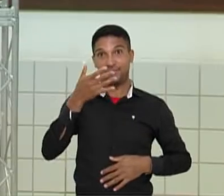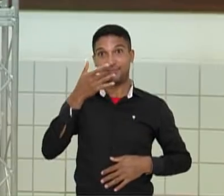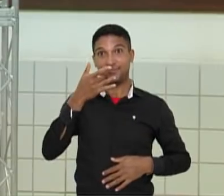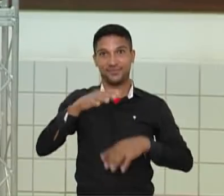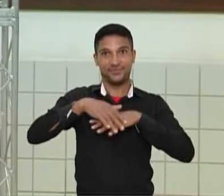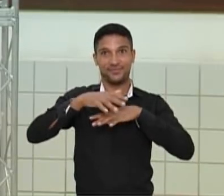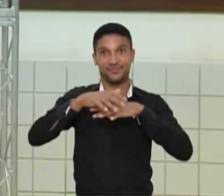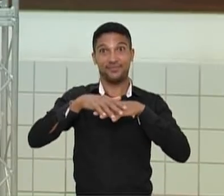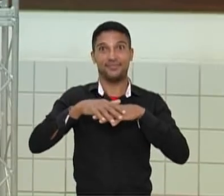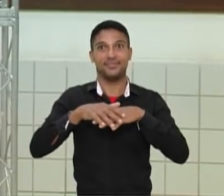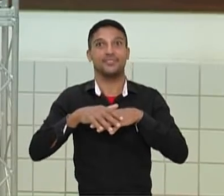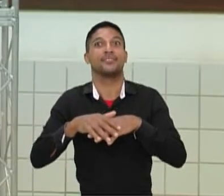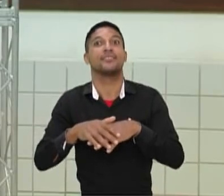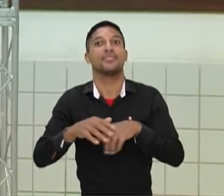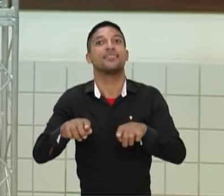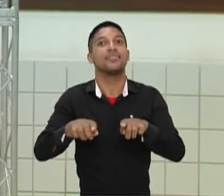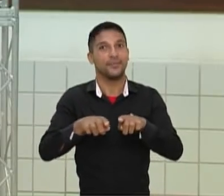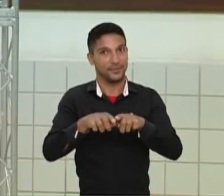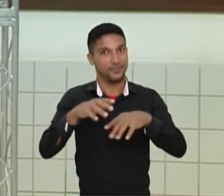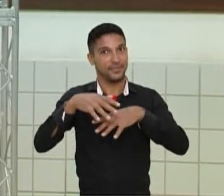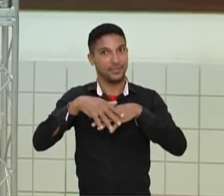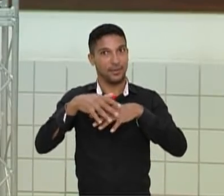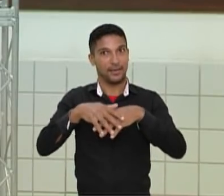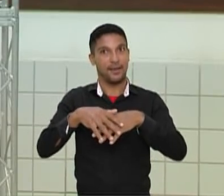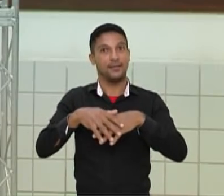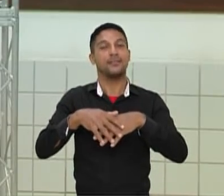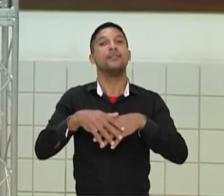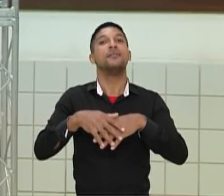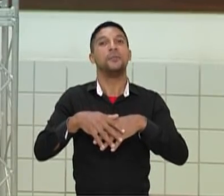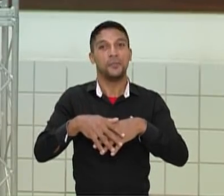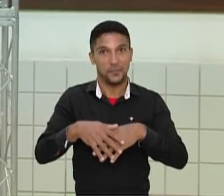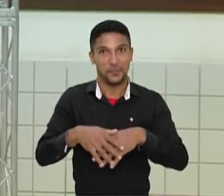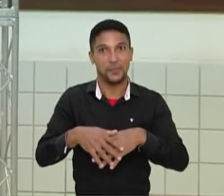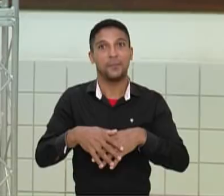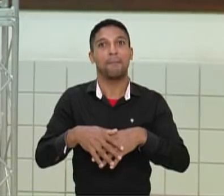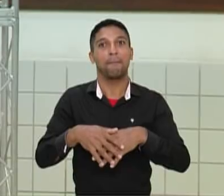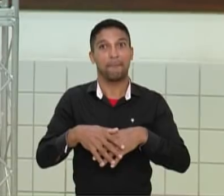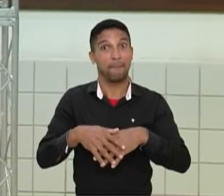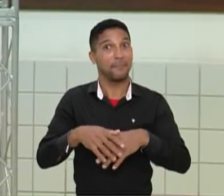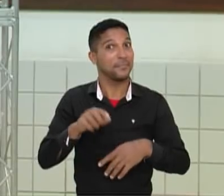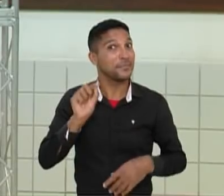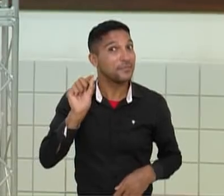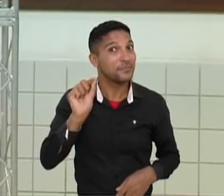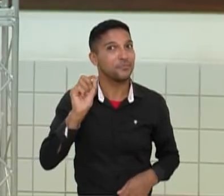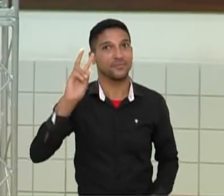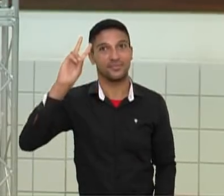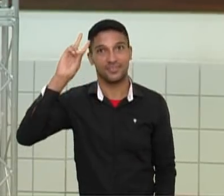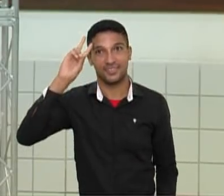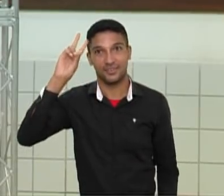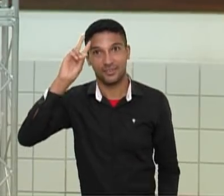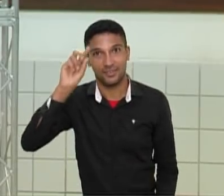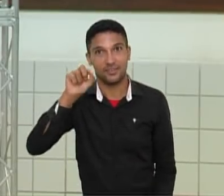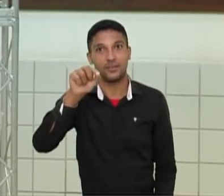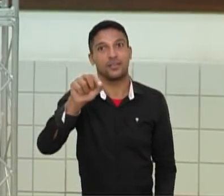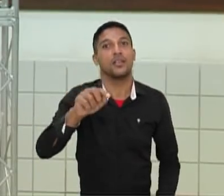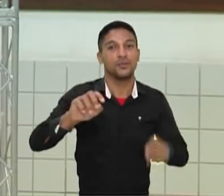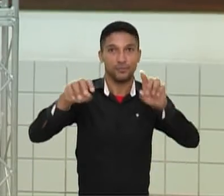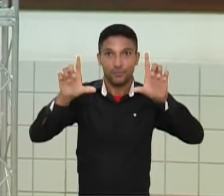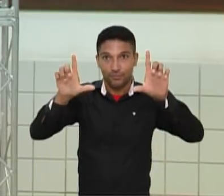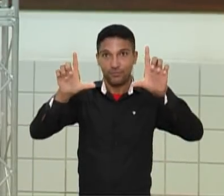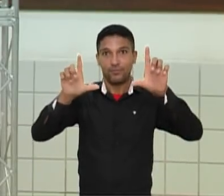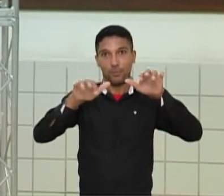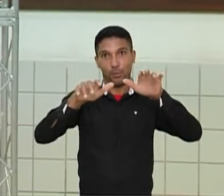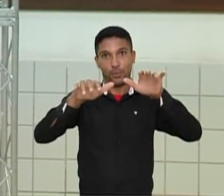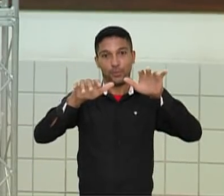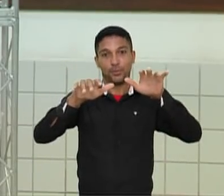beleza? Lembrando, o que eu vou lembrar agora? Lembrando de vocês acessarem o ambiente do Classroom, de